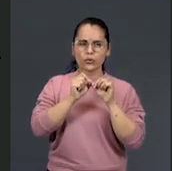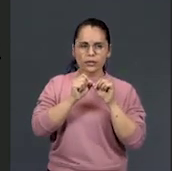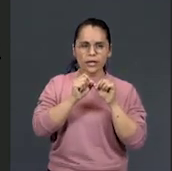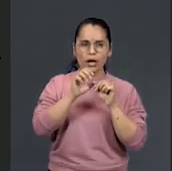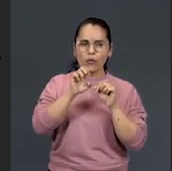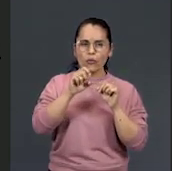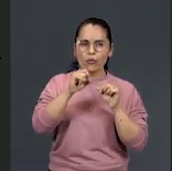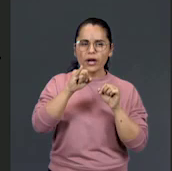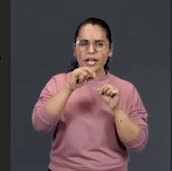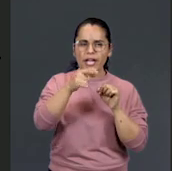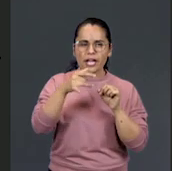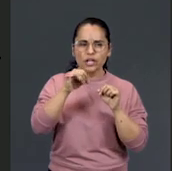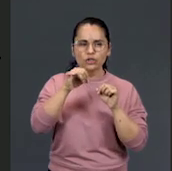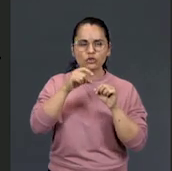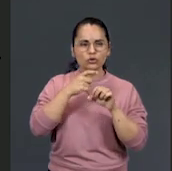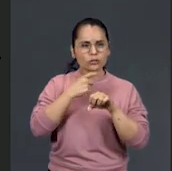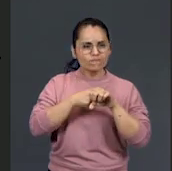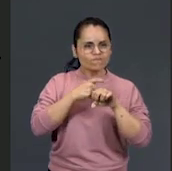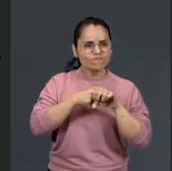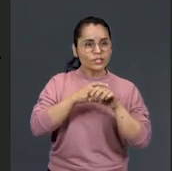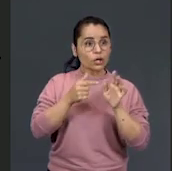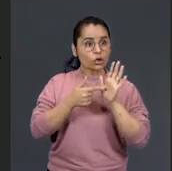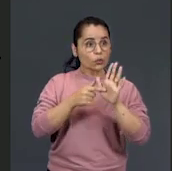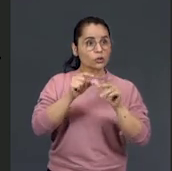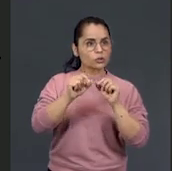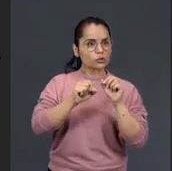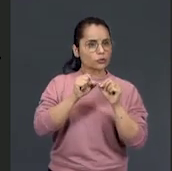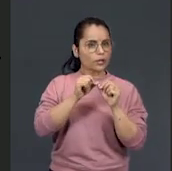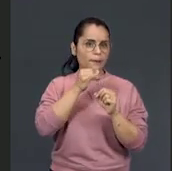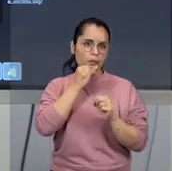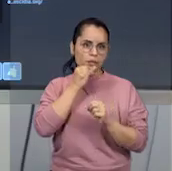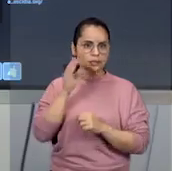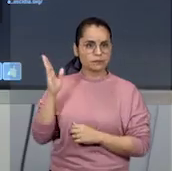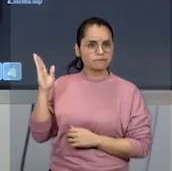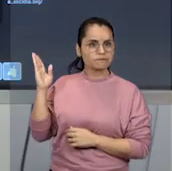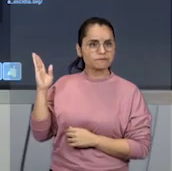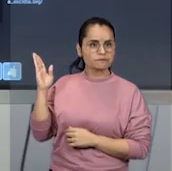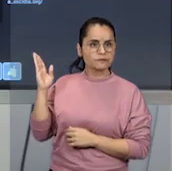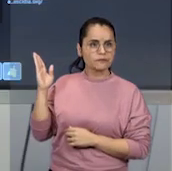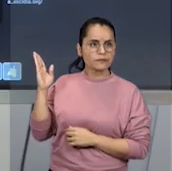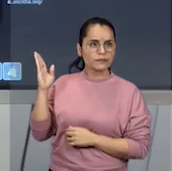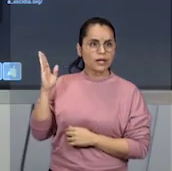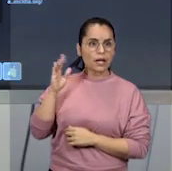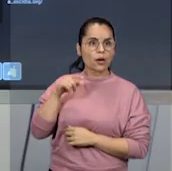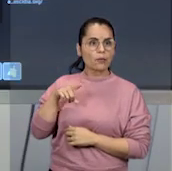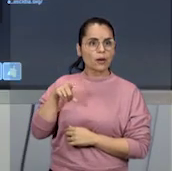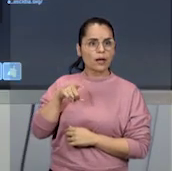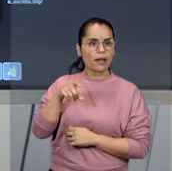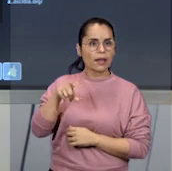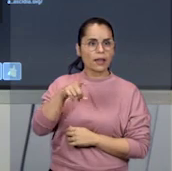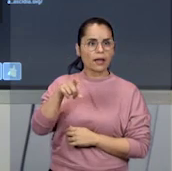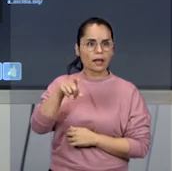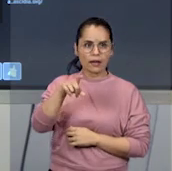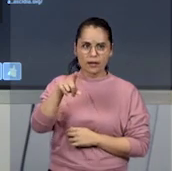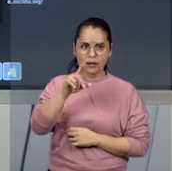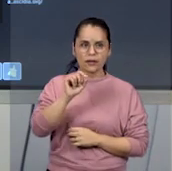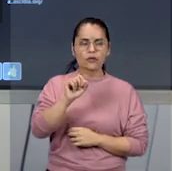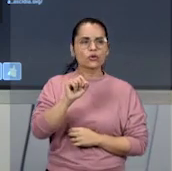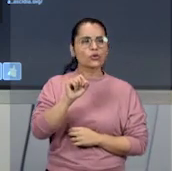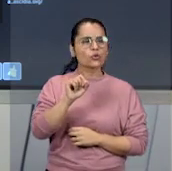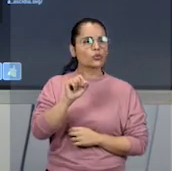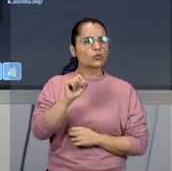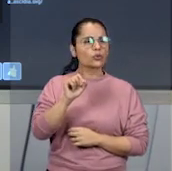de sustentação. Aqui eu estou mostrando para vocês o esquema de uma larva de uma assídia, né? Que